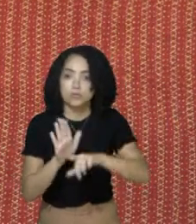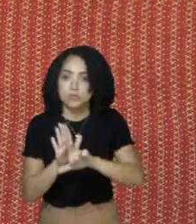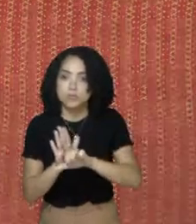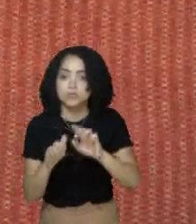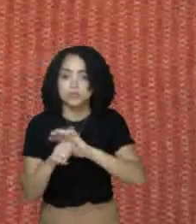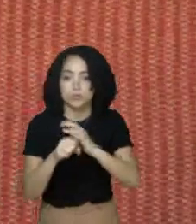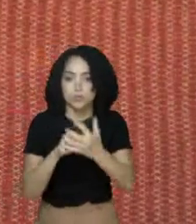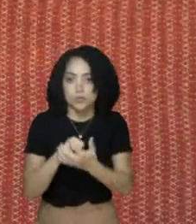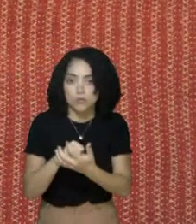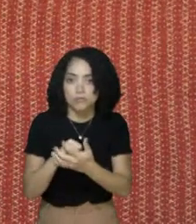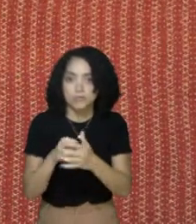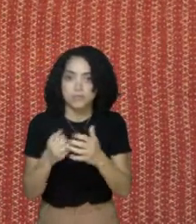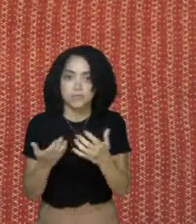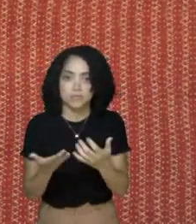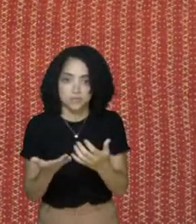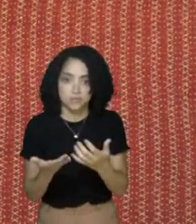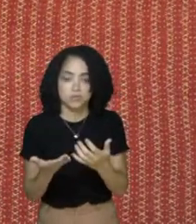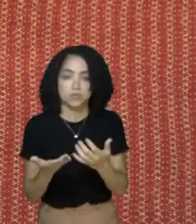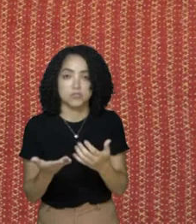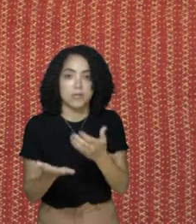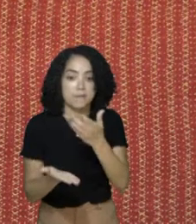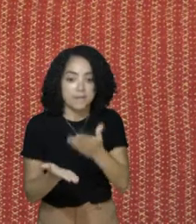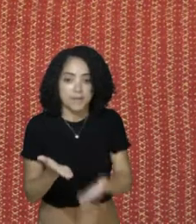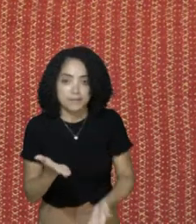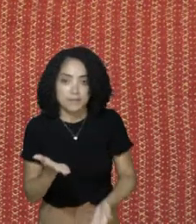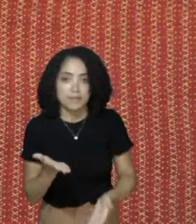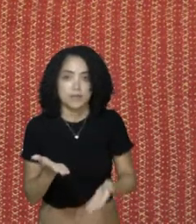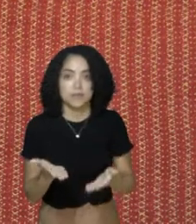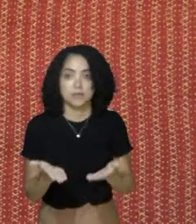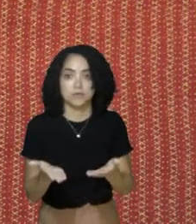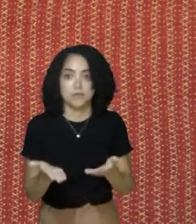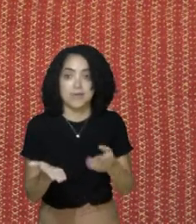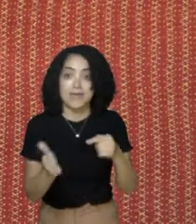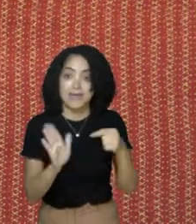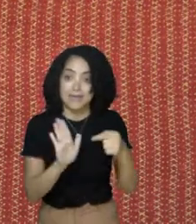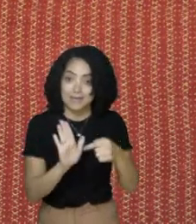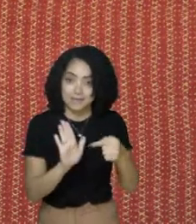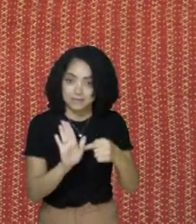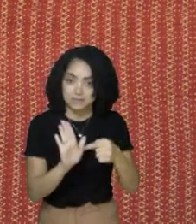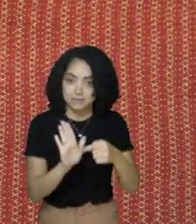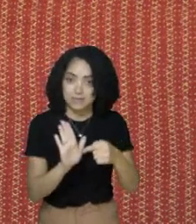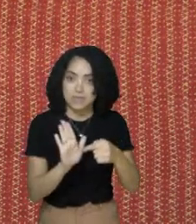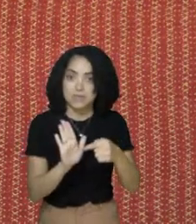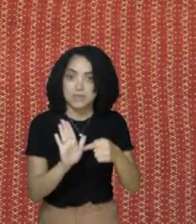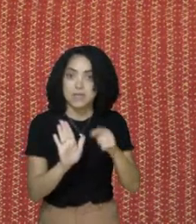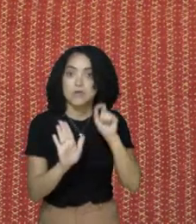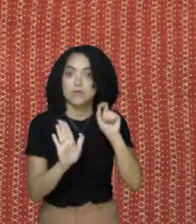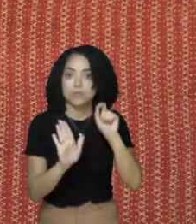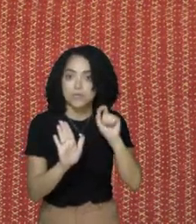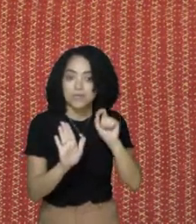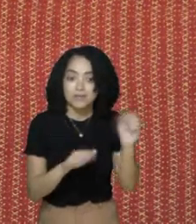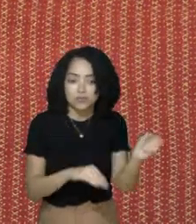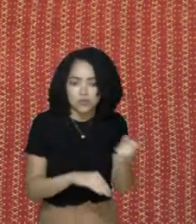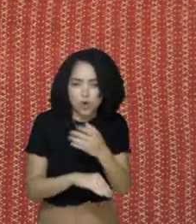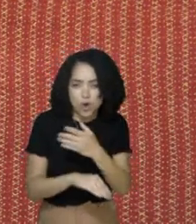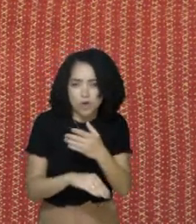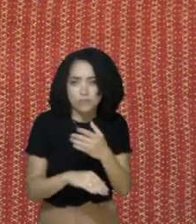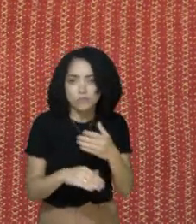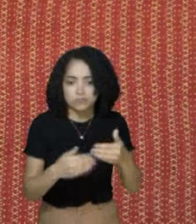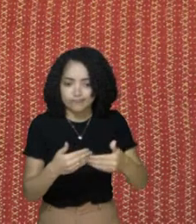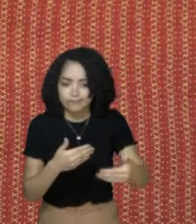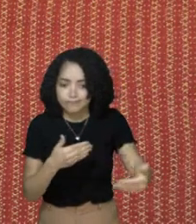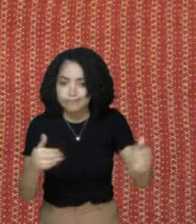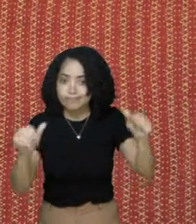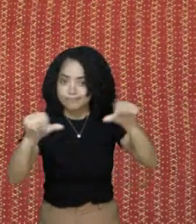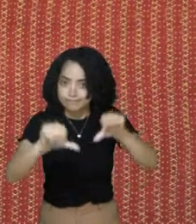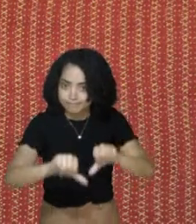que perderam seu objeto, se tornaram obsoletos, esse projeto visa novas situações de calamidade